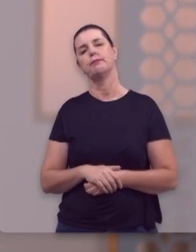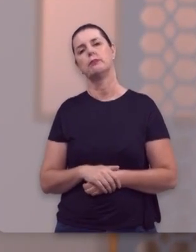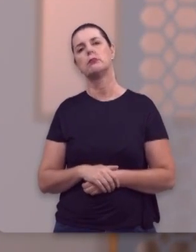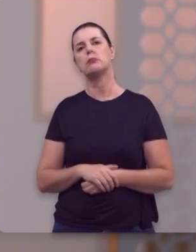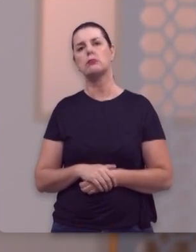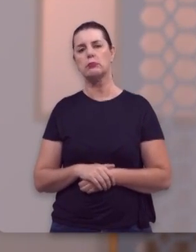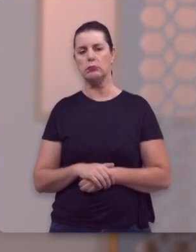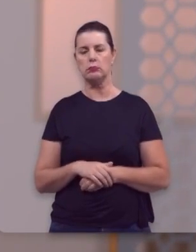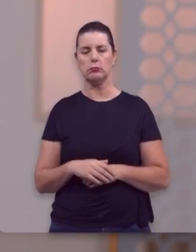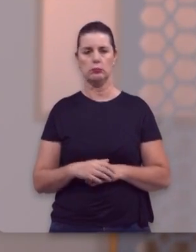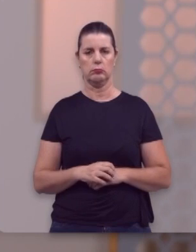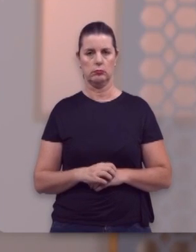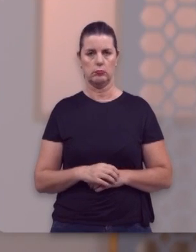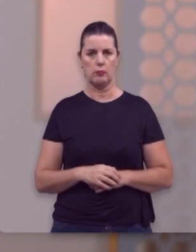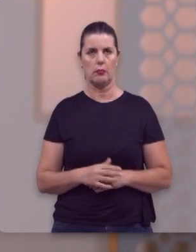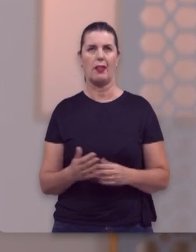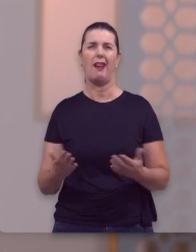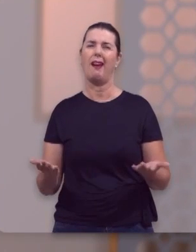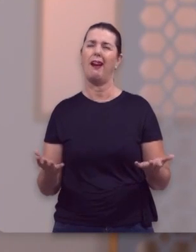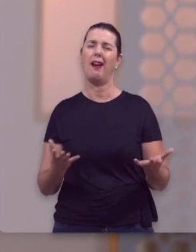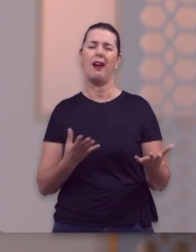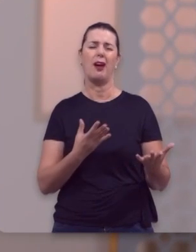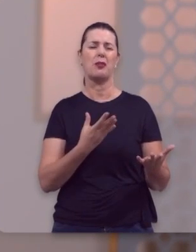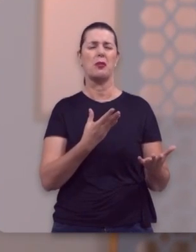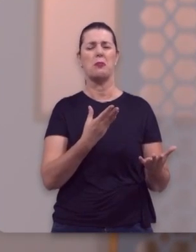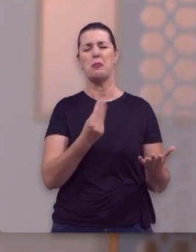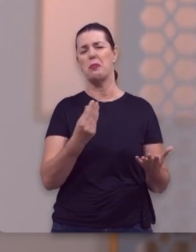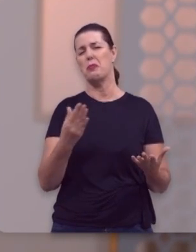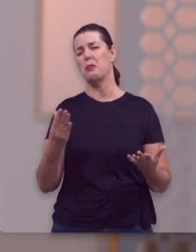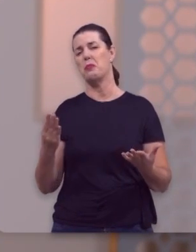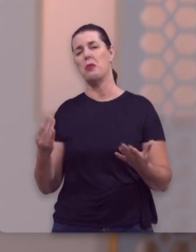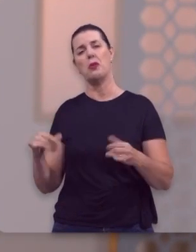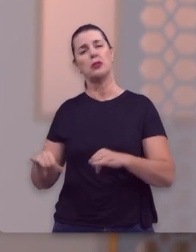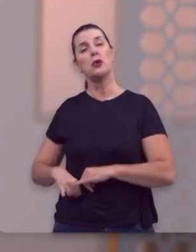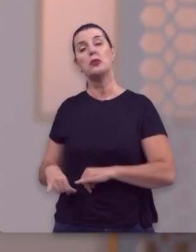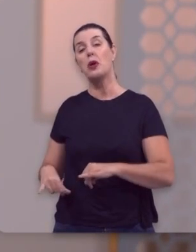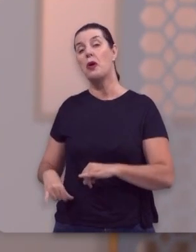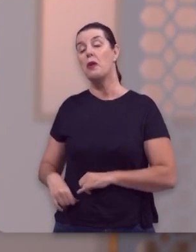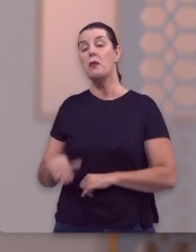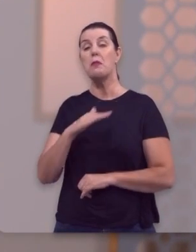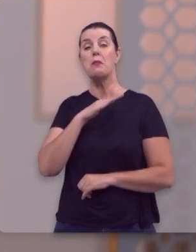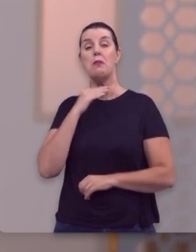tornarás. Ah, quanta dor a morte tem provocado.